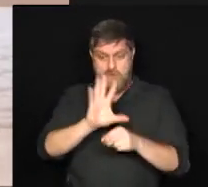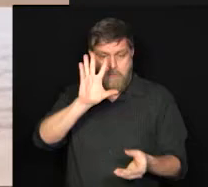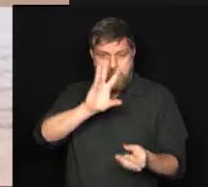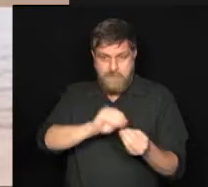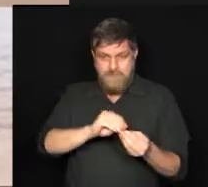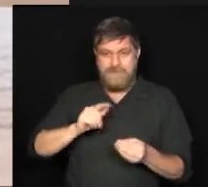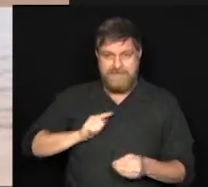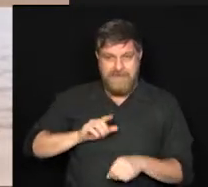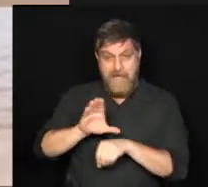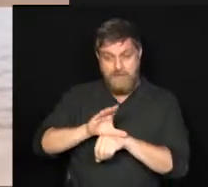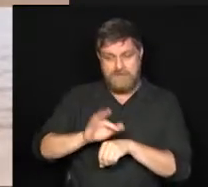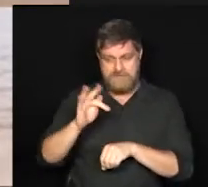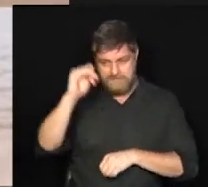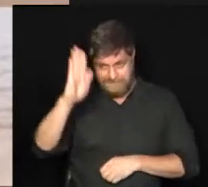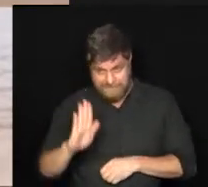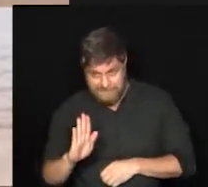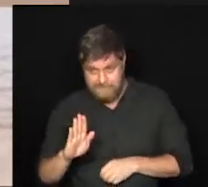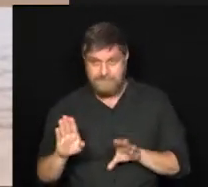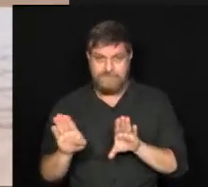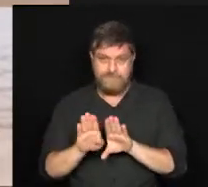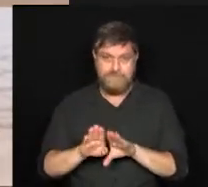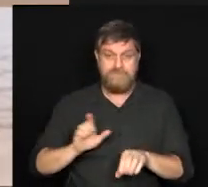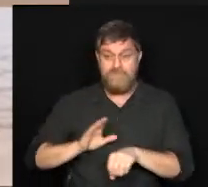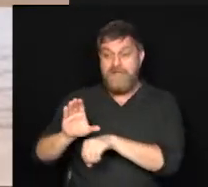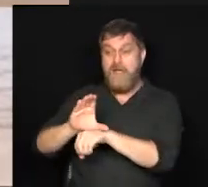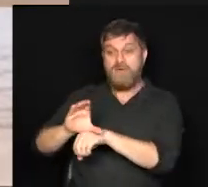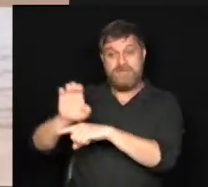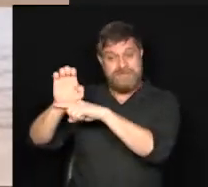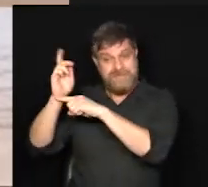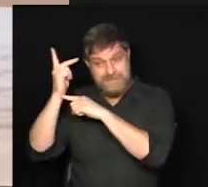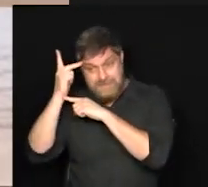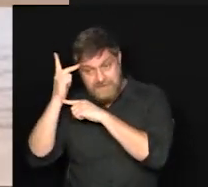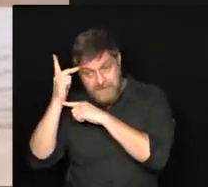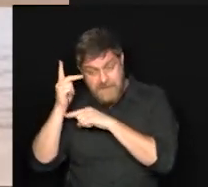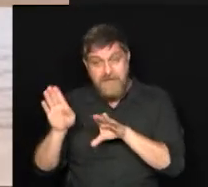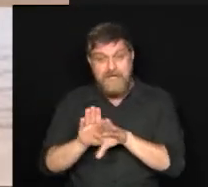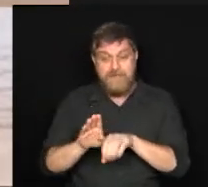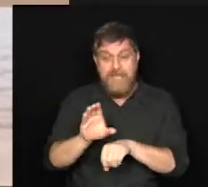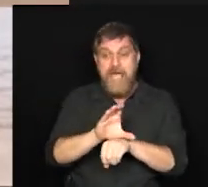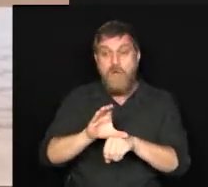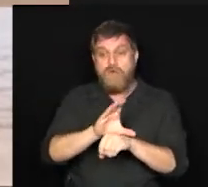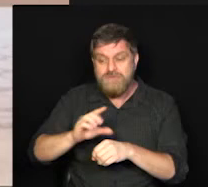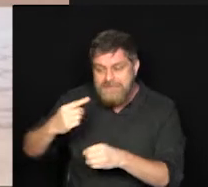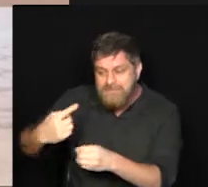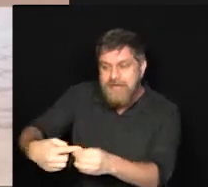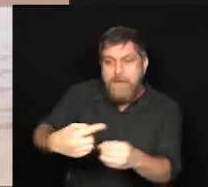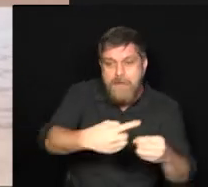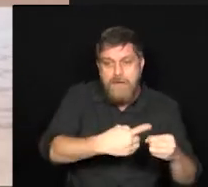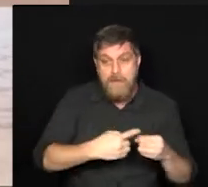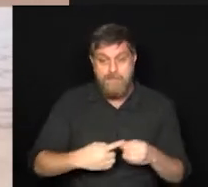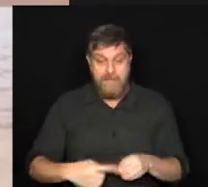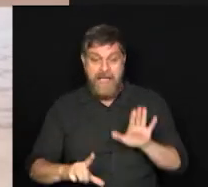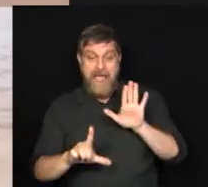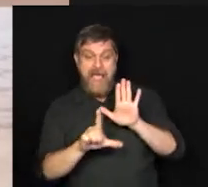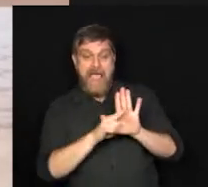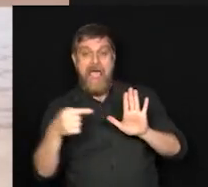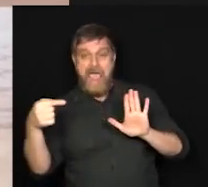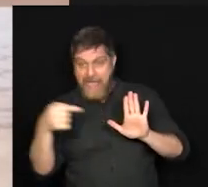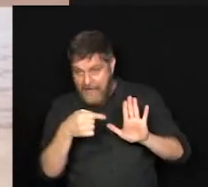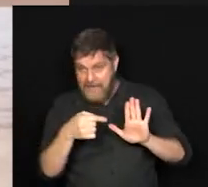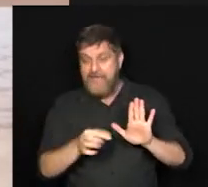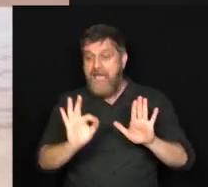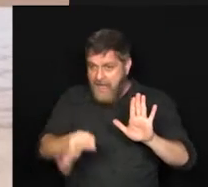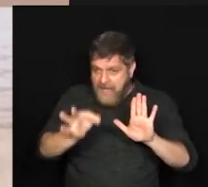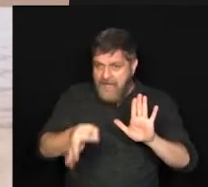a Constituição Federal, aí a gente tem a Constituição Estadual e a Constituição dos municípios. Então, a lei orgânica é a Constituição aqui